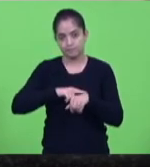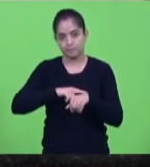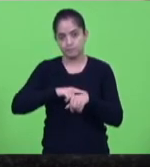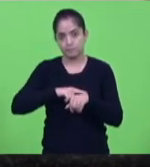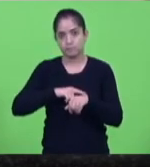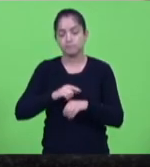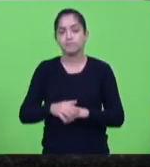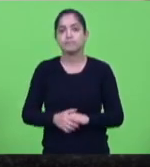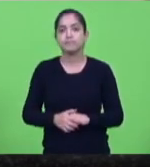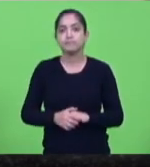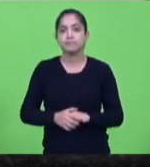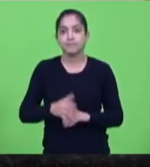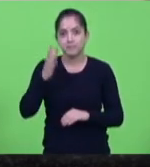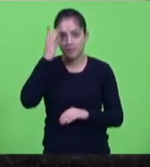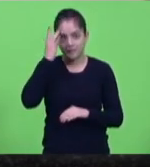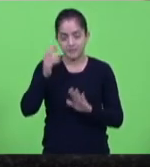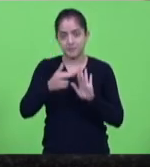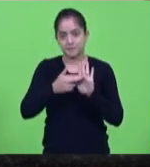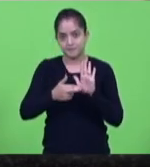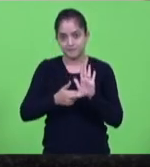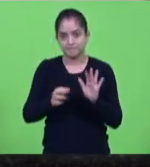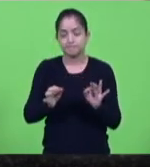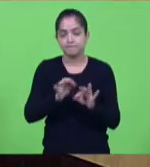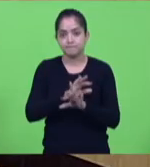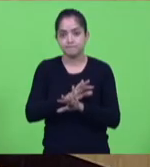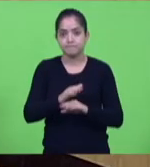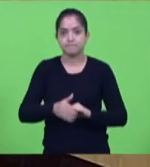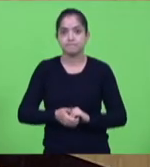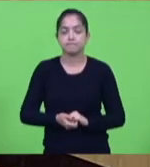Aliás, para amanhã, no horário regimental. Está encerrada a sessão.